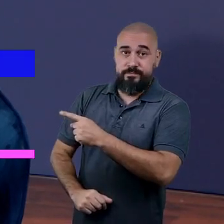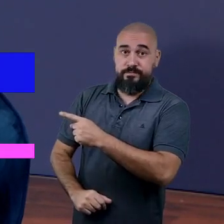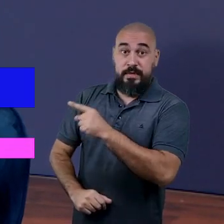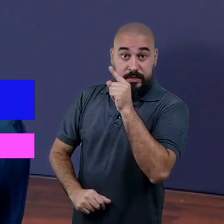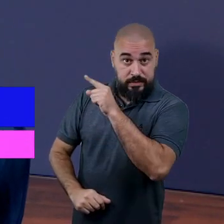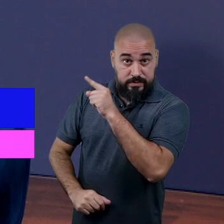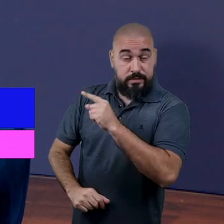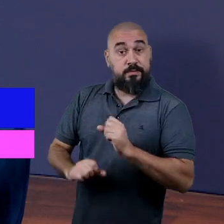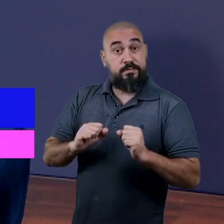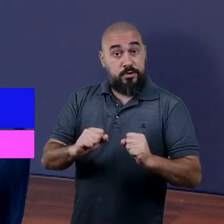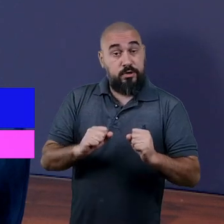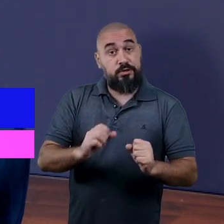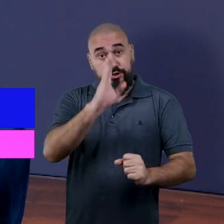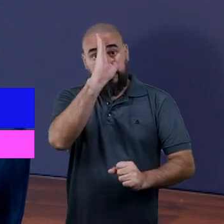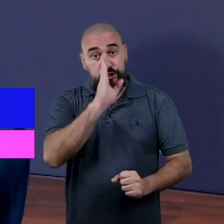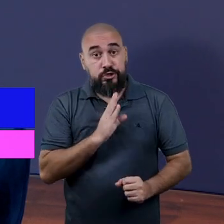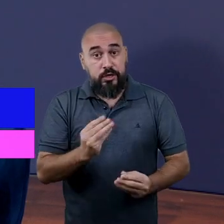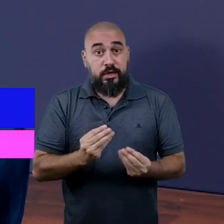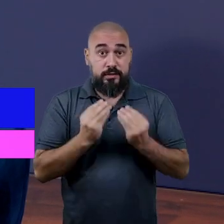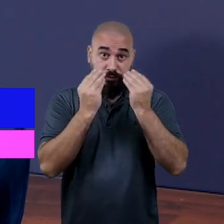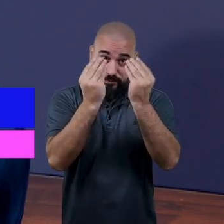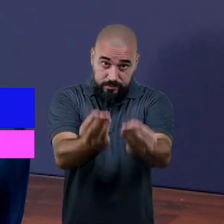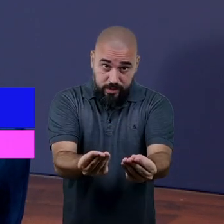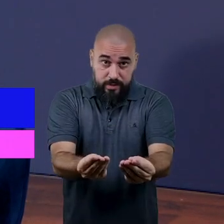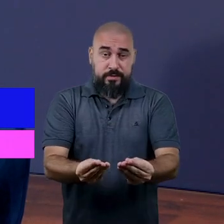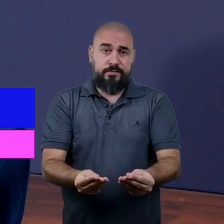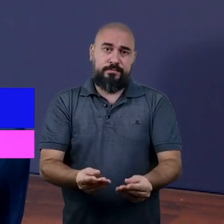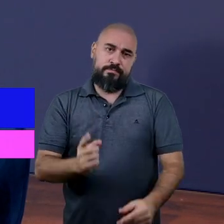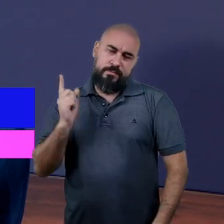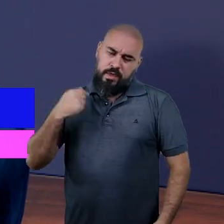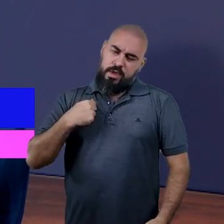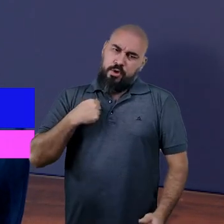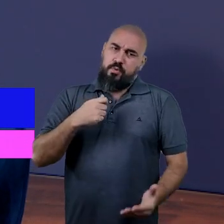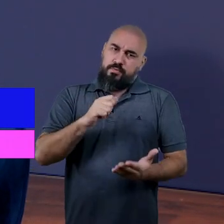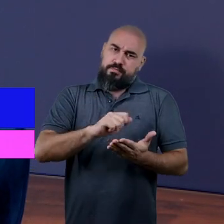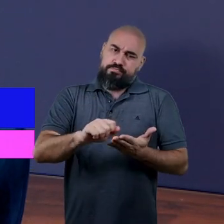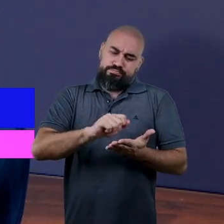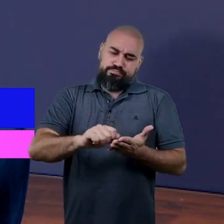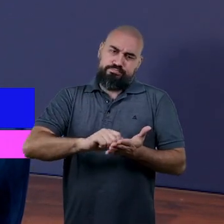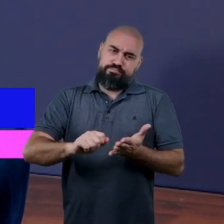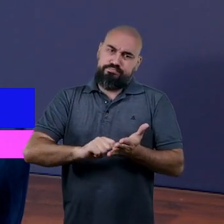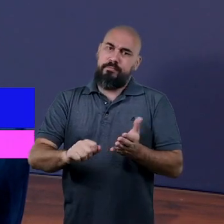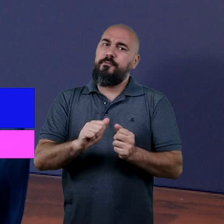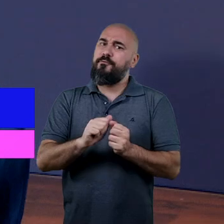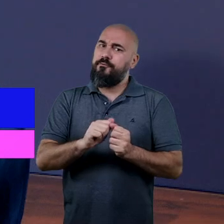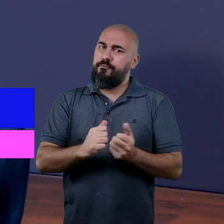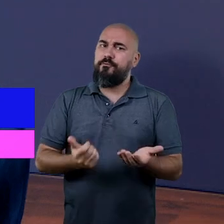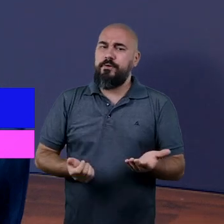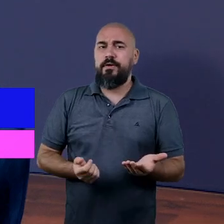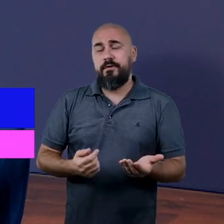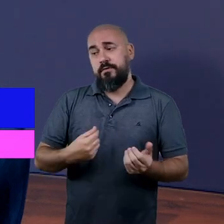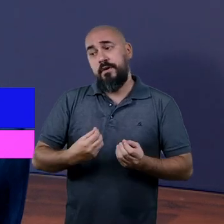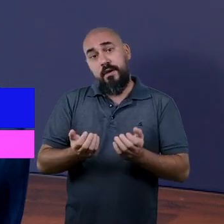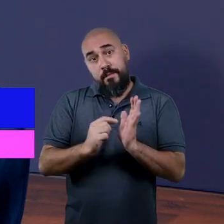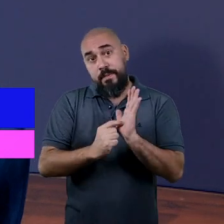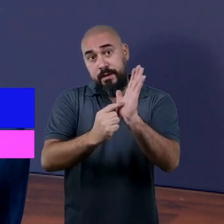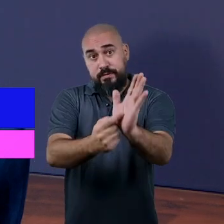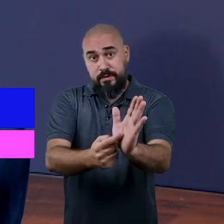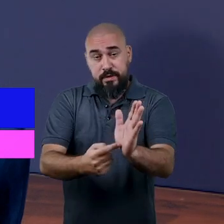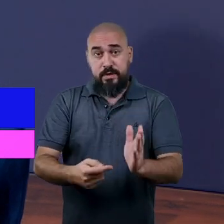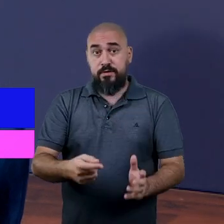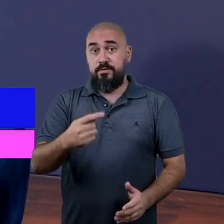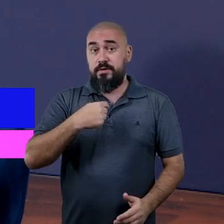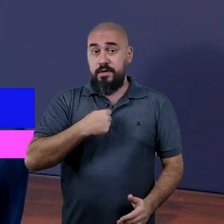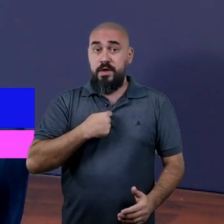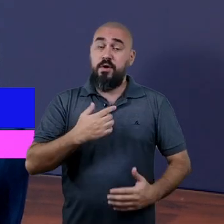nossa escola bíblica. Esse material aqui é um material que eu tive a alegria de escrever, tenho a alegria de te apresentar e tenho a alegria de dizer que eu